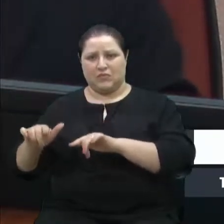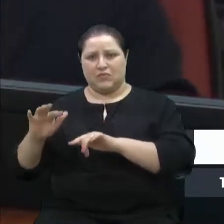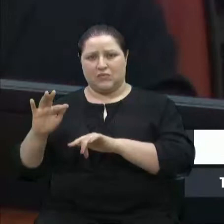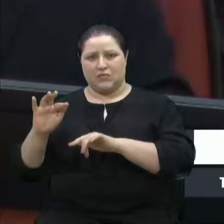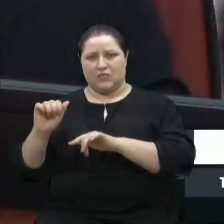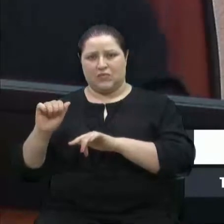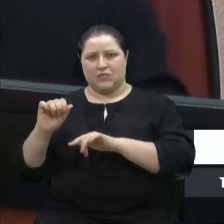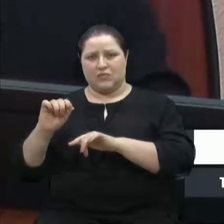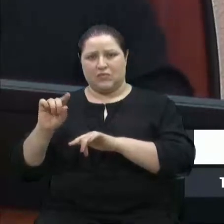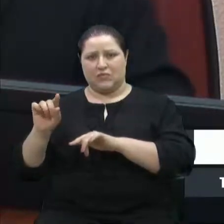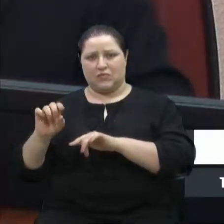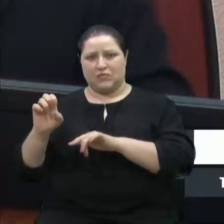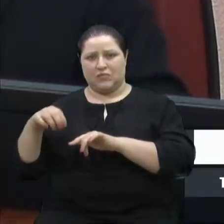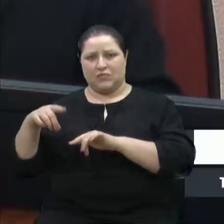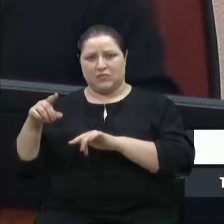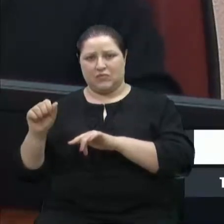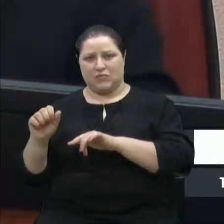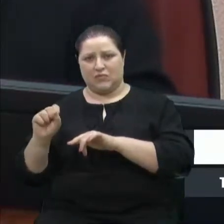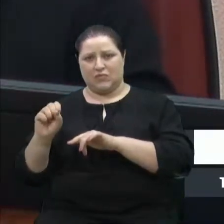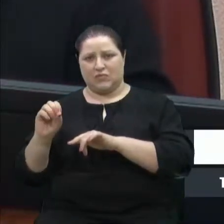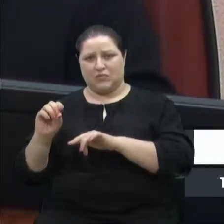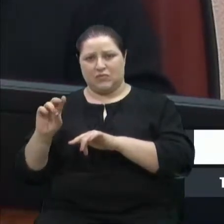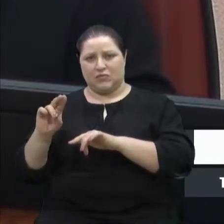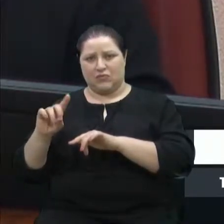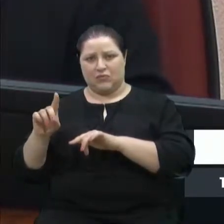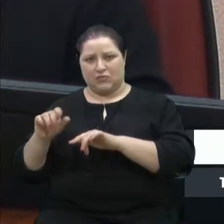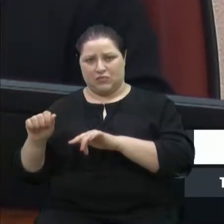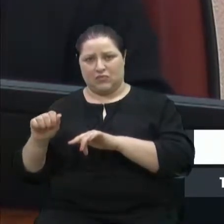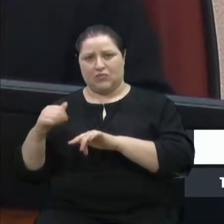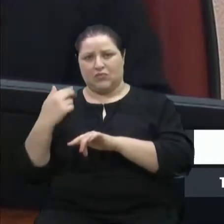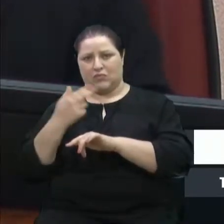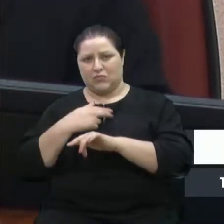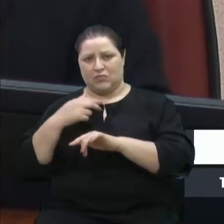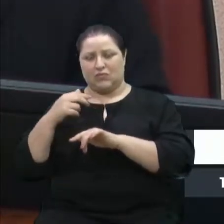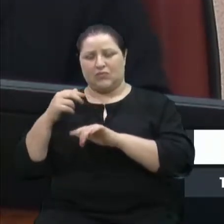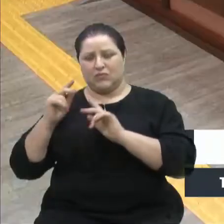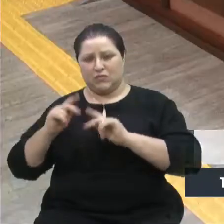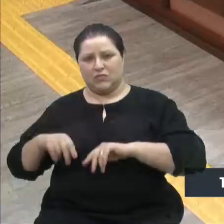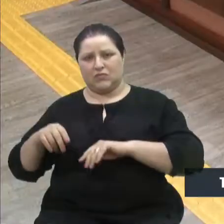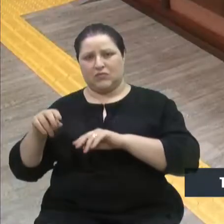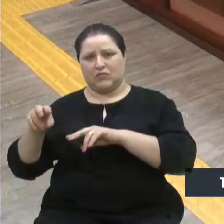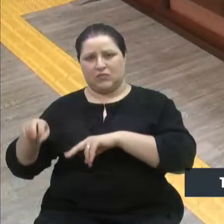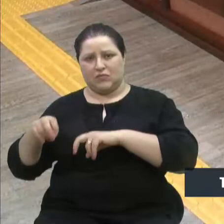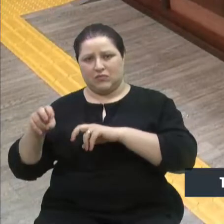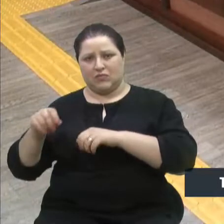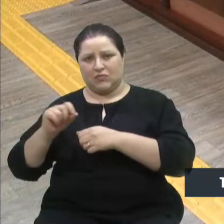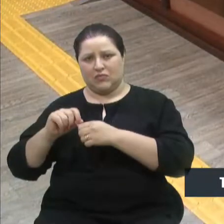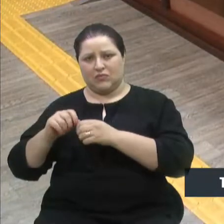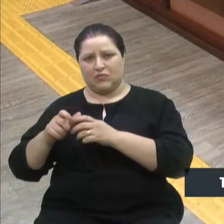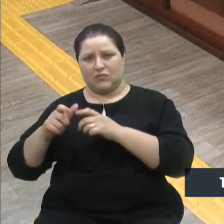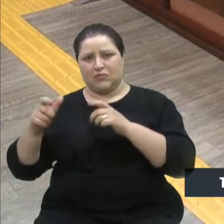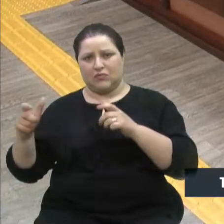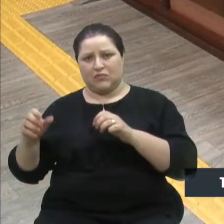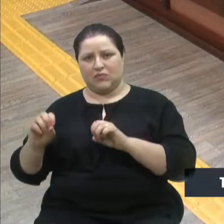agricultores estarão fazendo a maior festa do interior obrigado obrigado